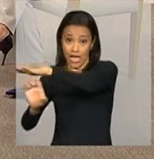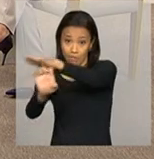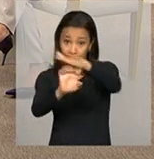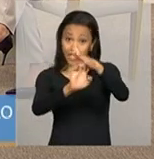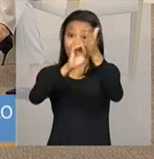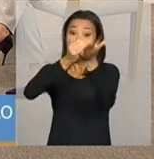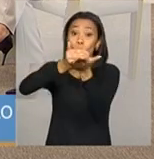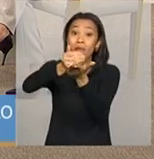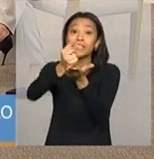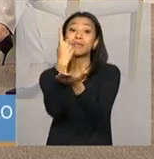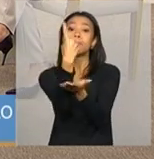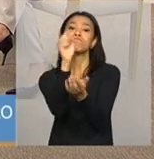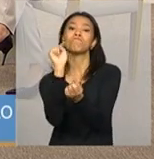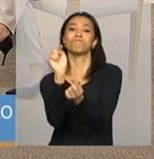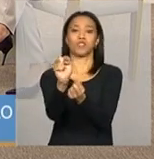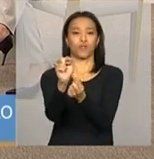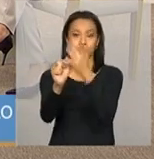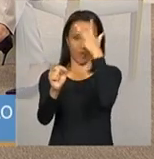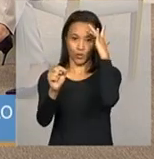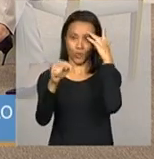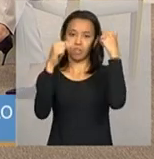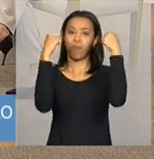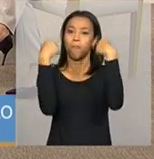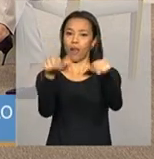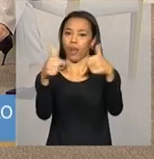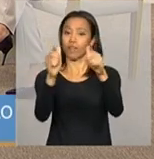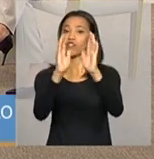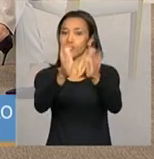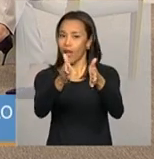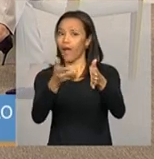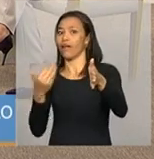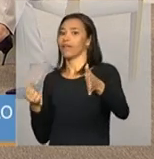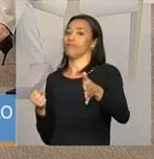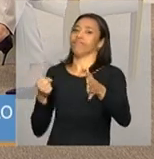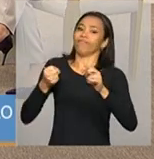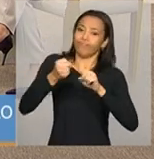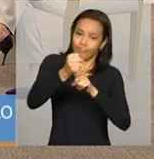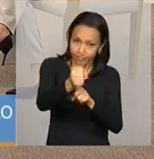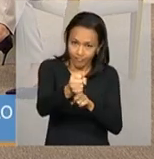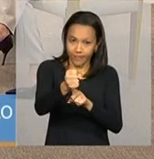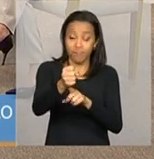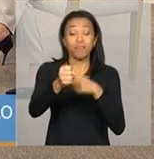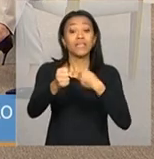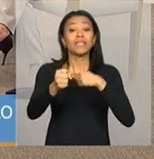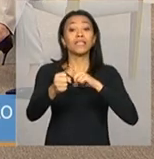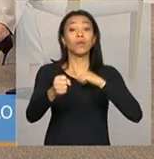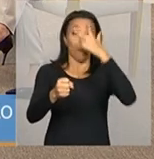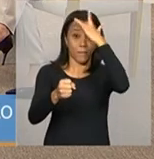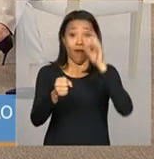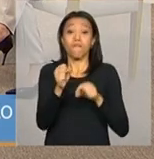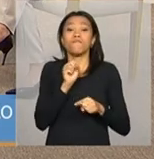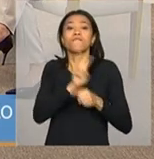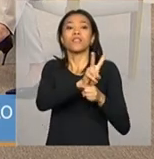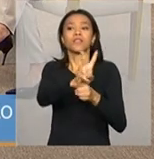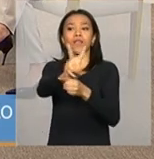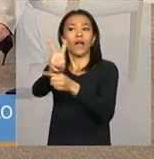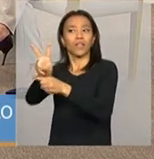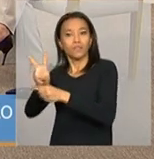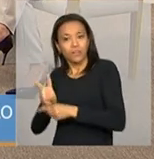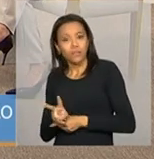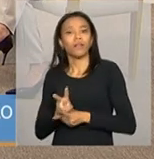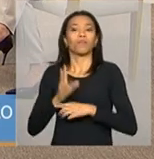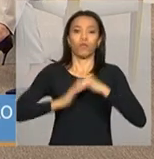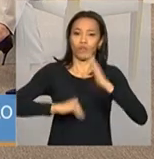de 1.000 empregados. De 1.000 empregados. Aí é que já entra o papel da fiscalização, né? Que os auditores